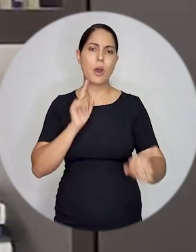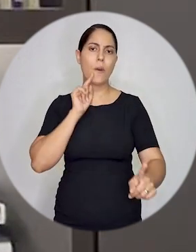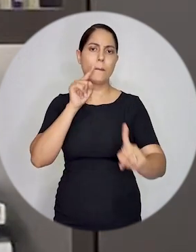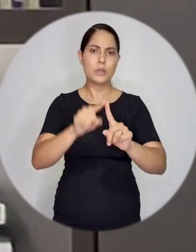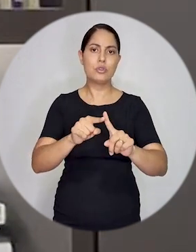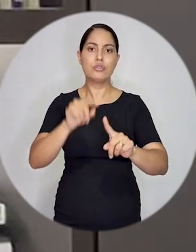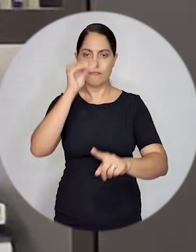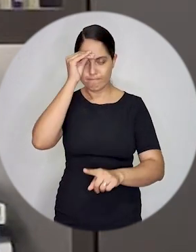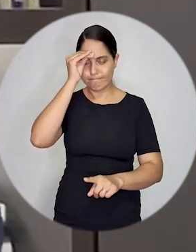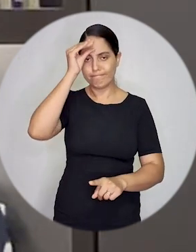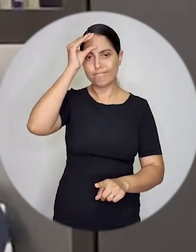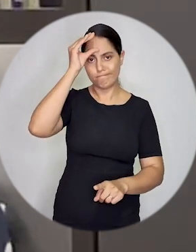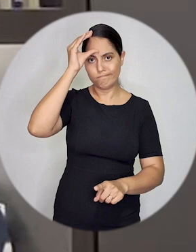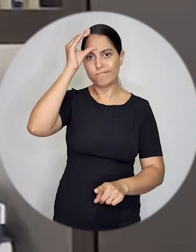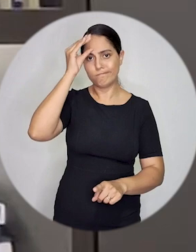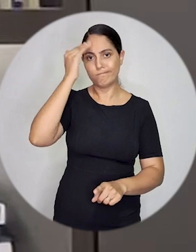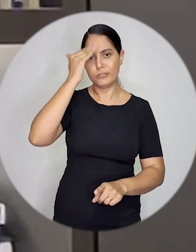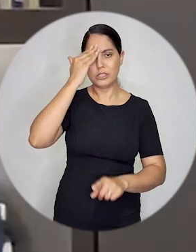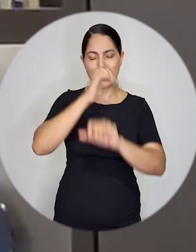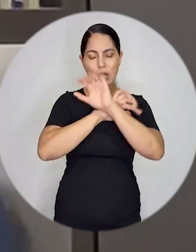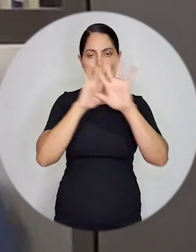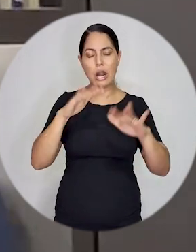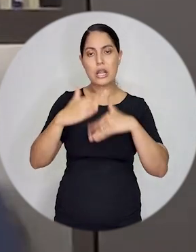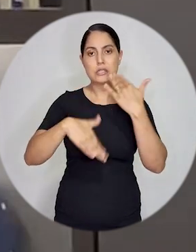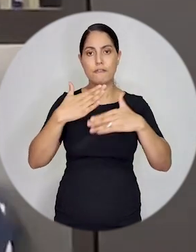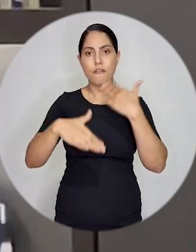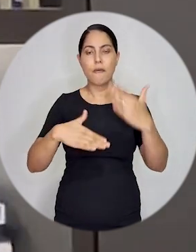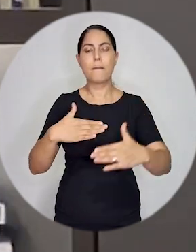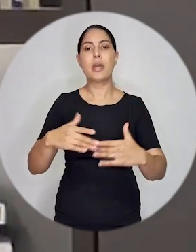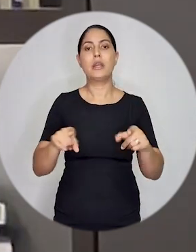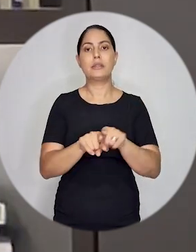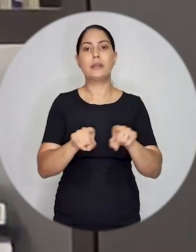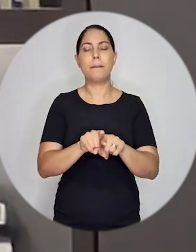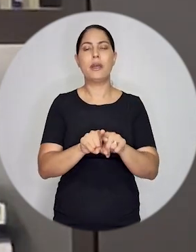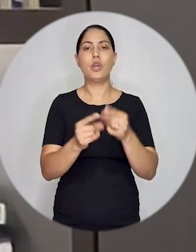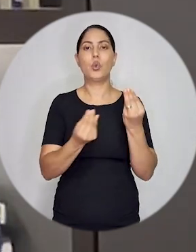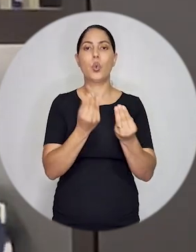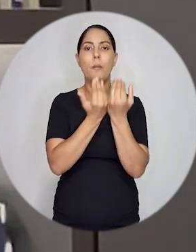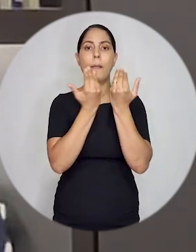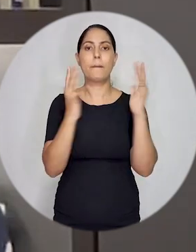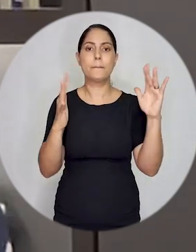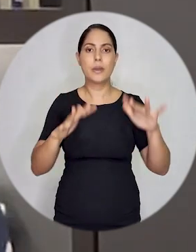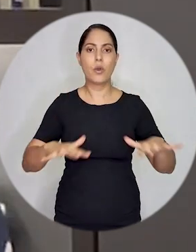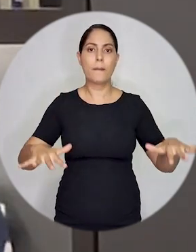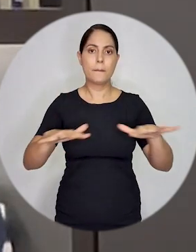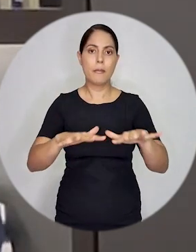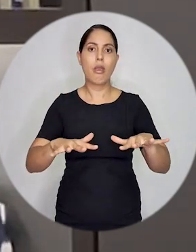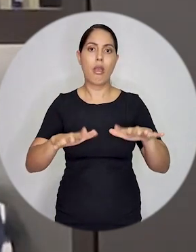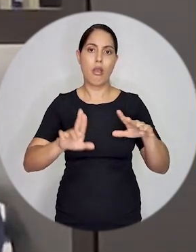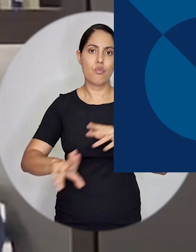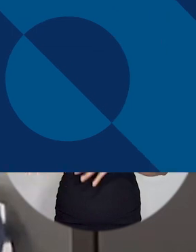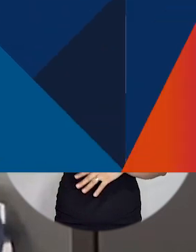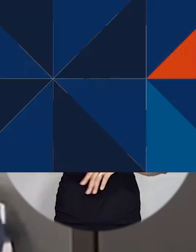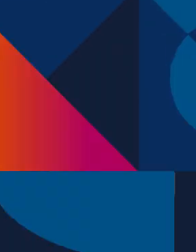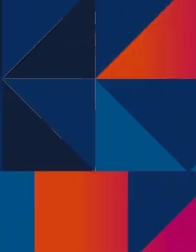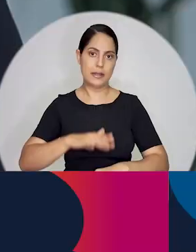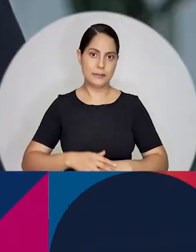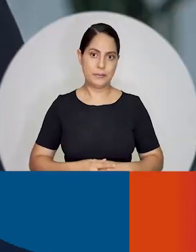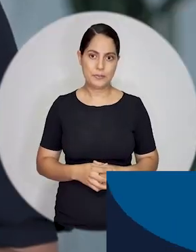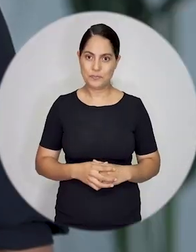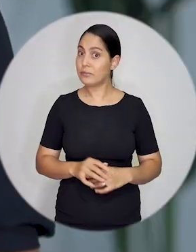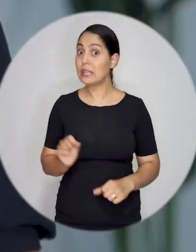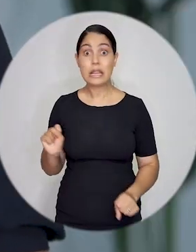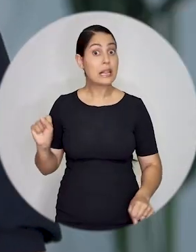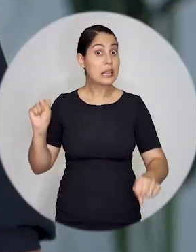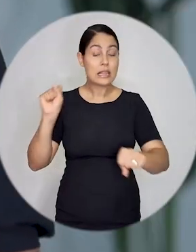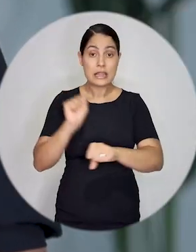desenvolvimento econômico com a questão do meio ambiente, com a melhor utilização dos recursos naturais.